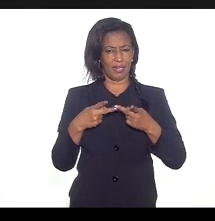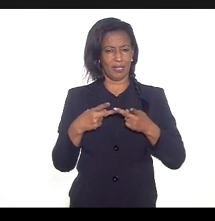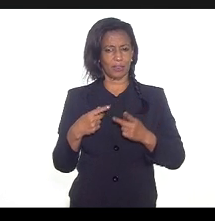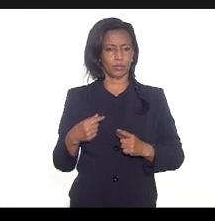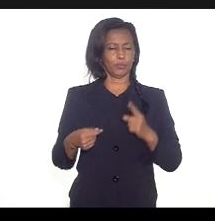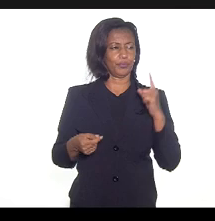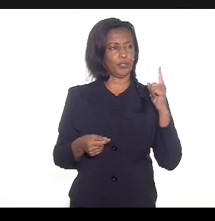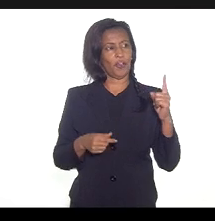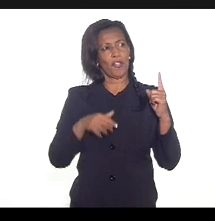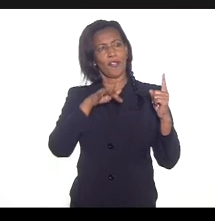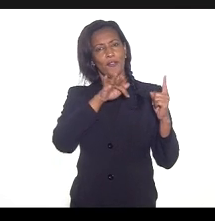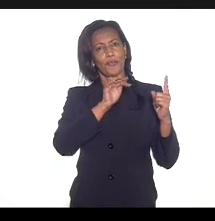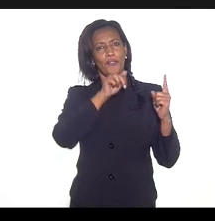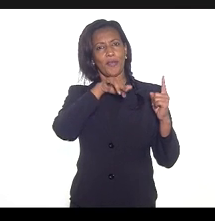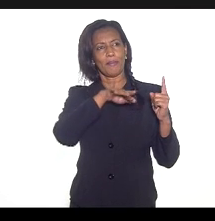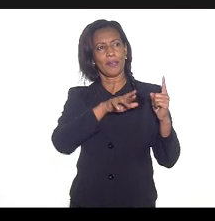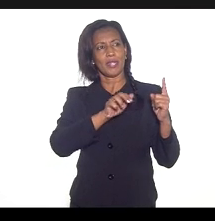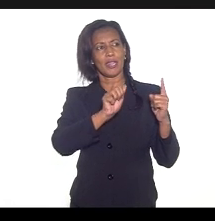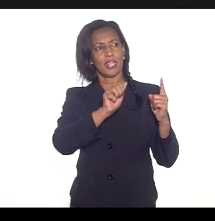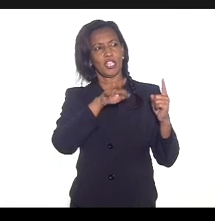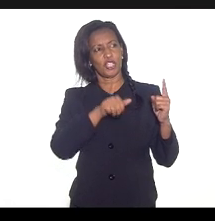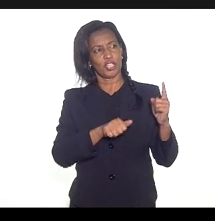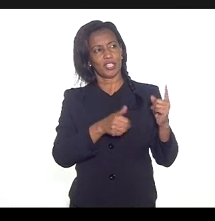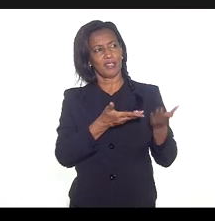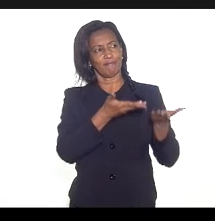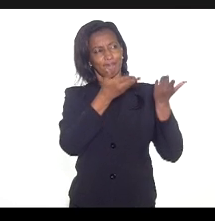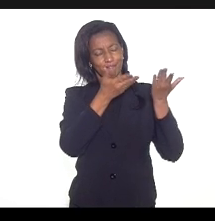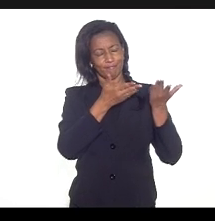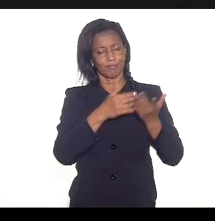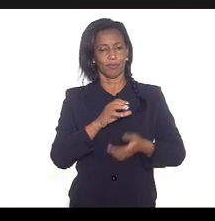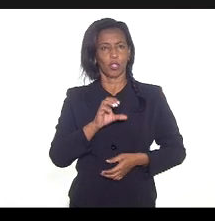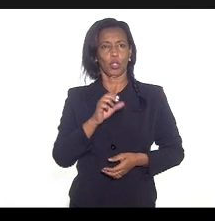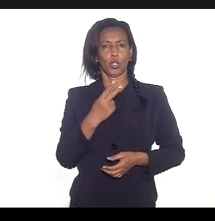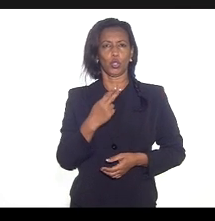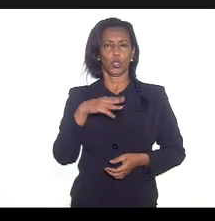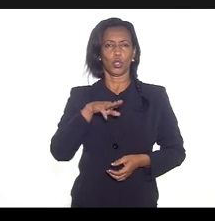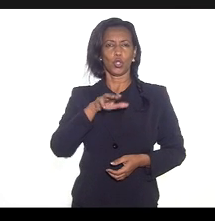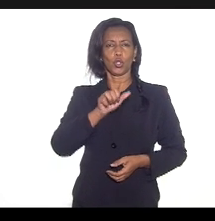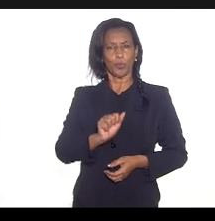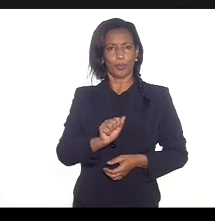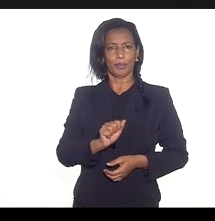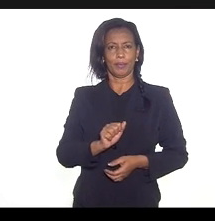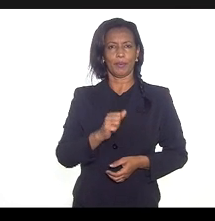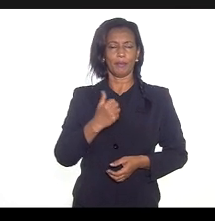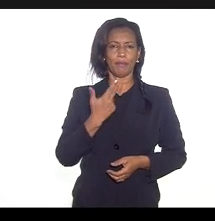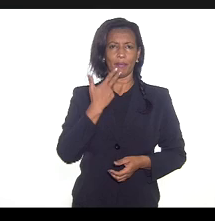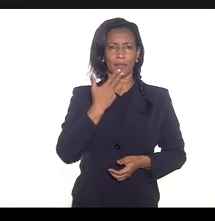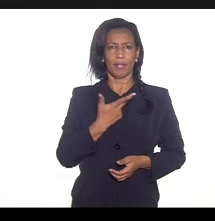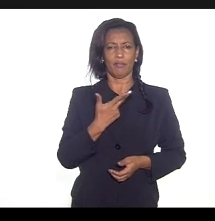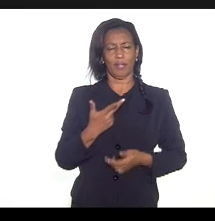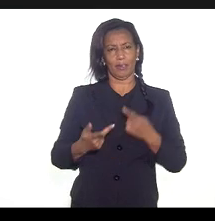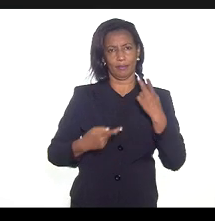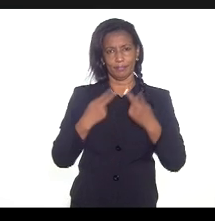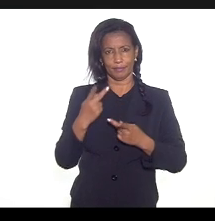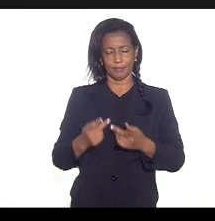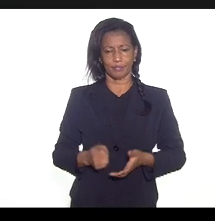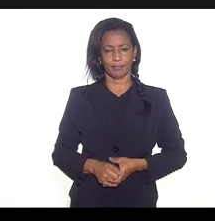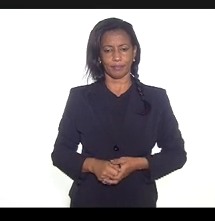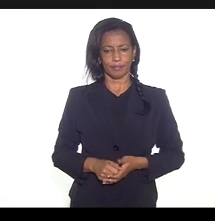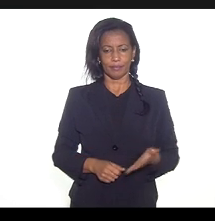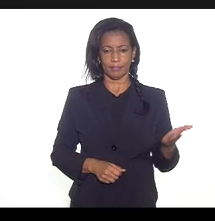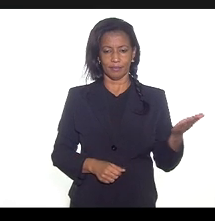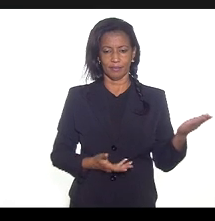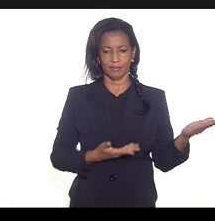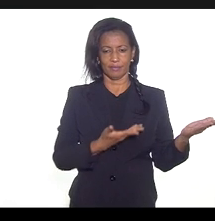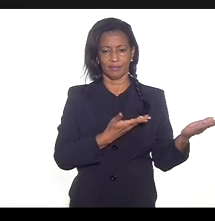feminista do Estado, eu convido a senhora Schumann Schumacher para fazer o uso da fala. A palavra está